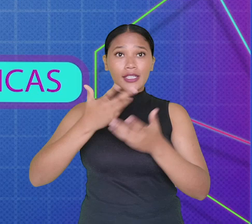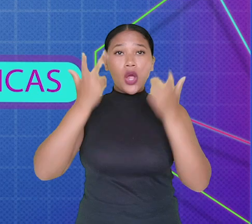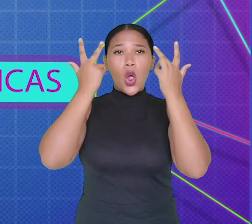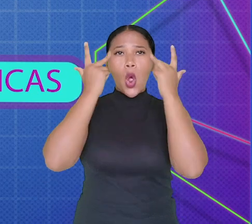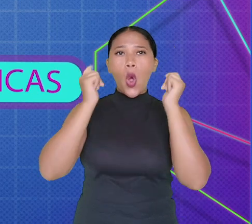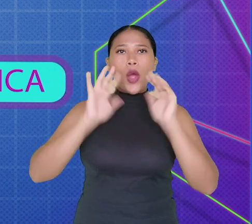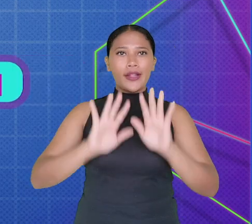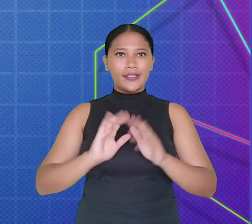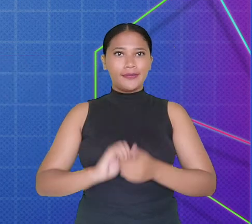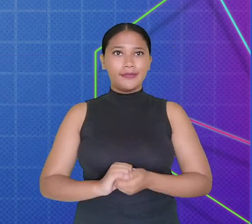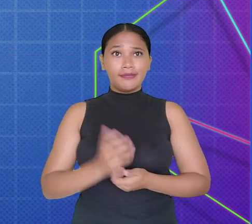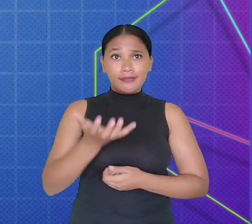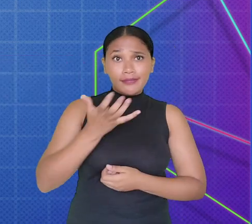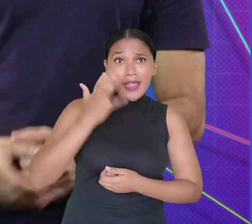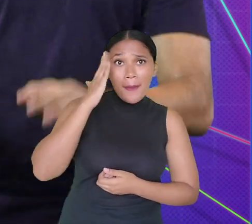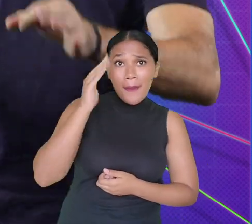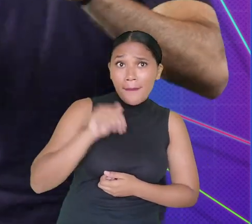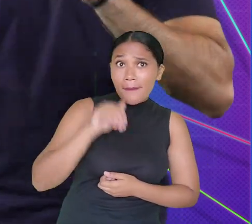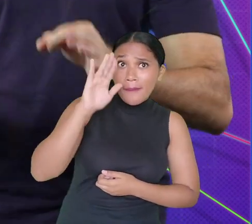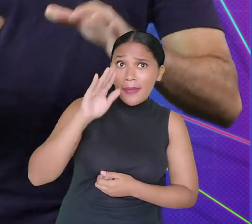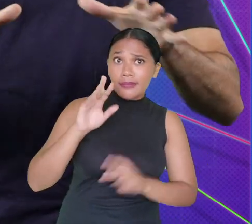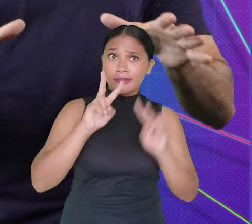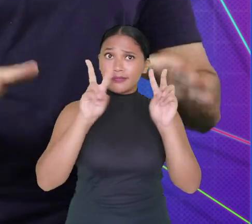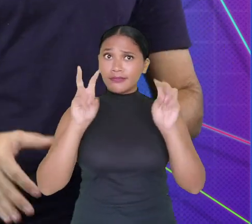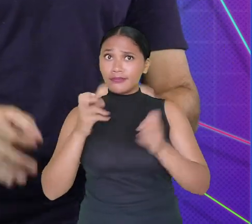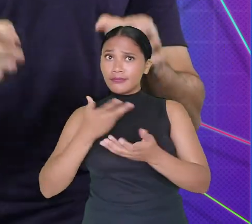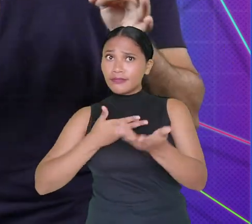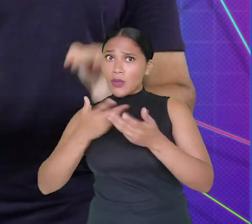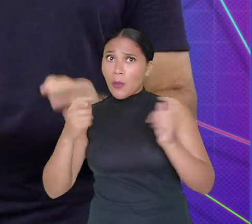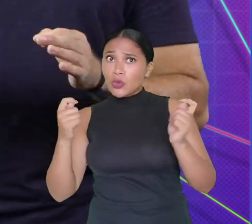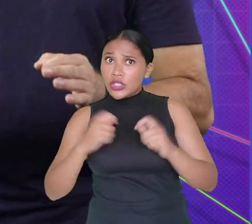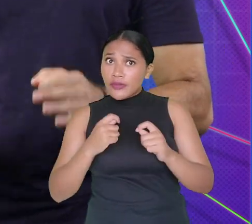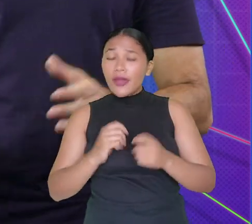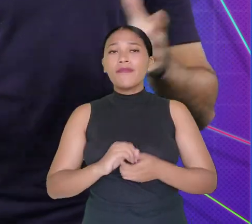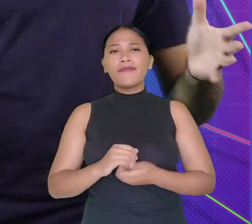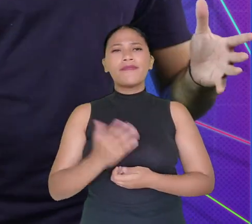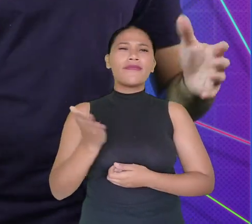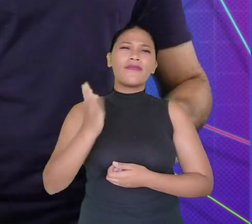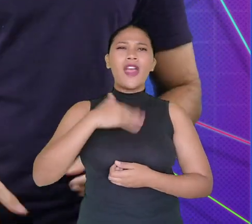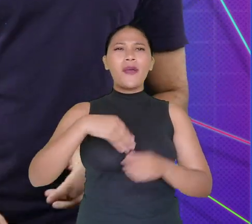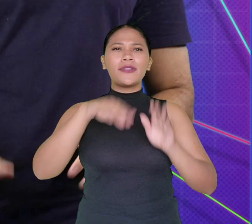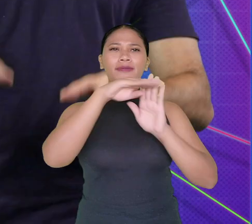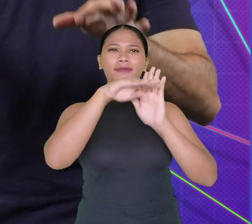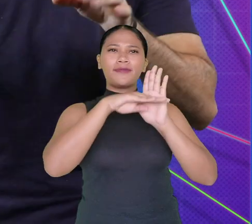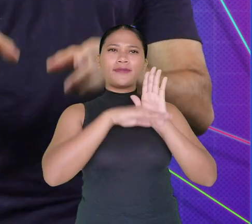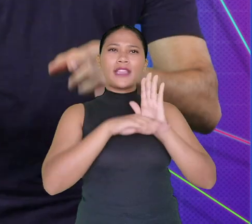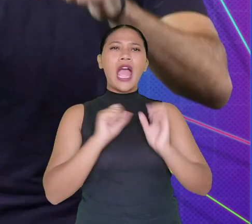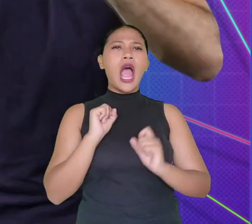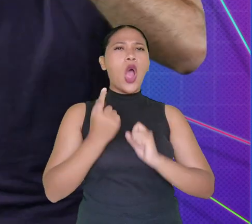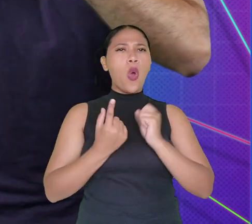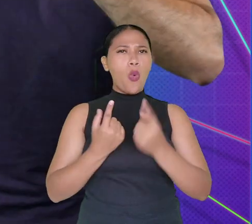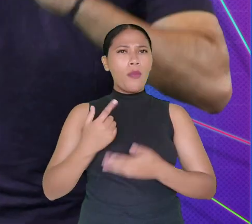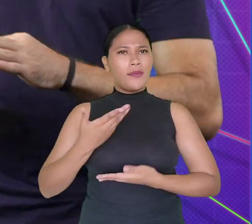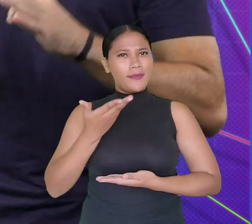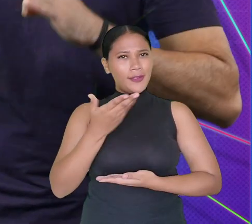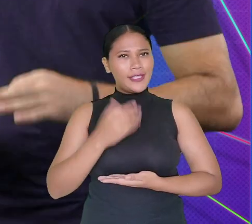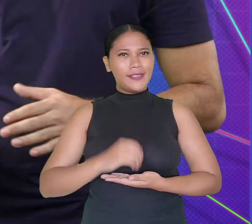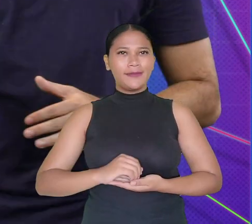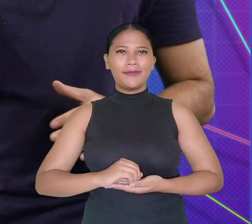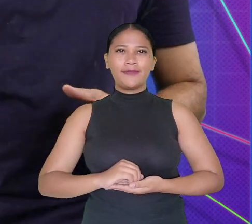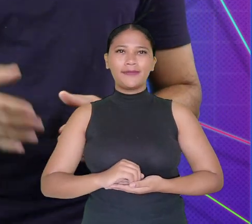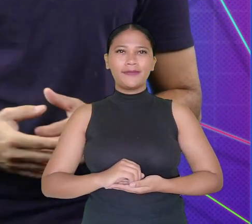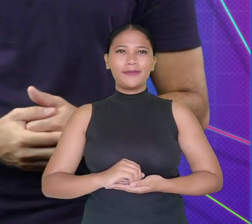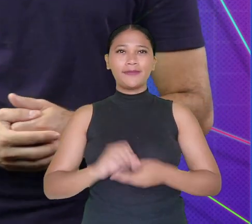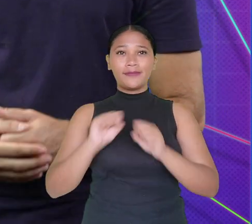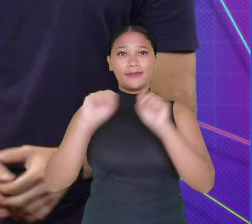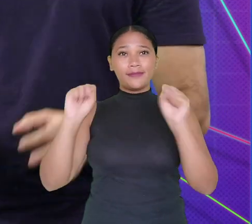Mecânicas de interações orgânicas. Querem saber um pouco mais das interações orgânicas possíveis? Vamos listar aqui agora algumas delas